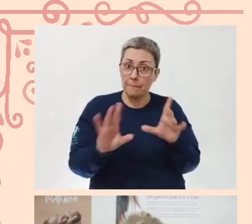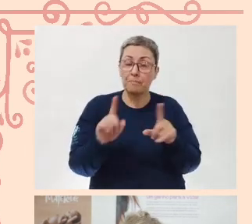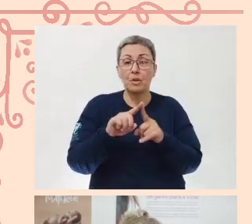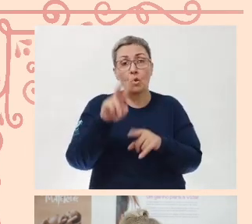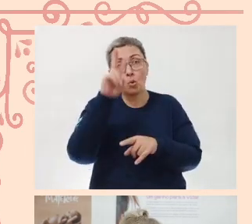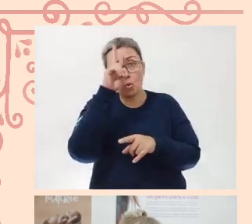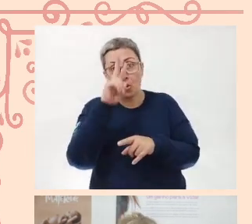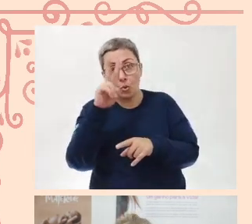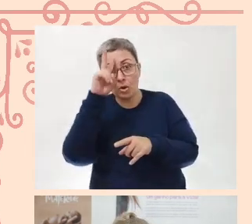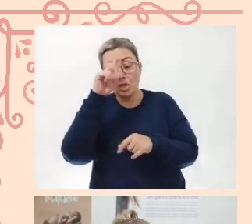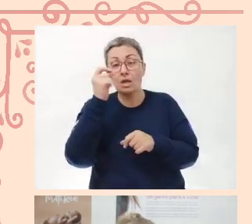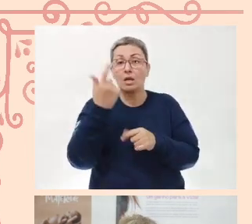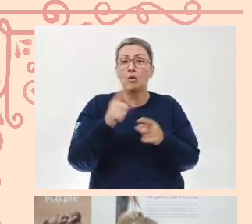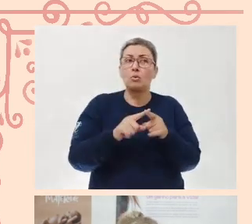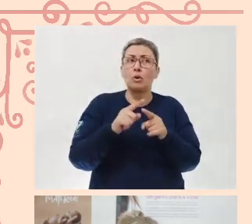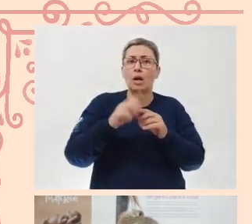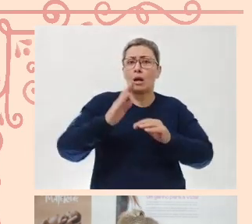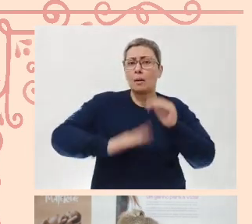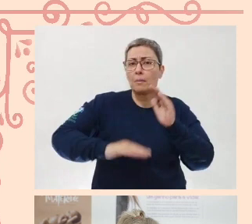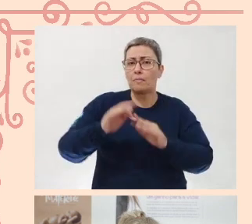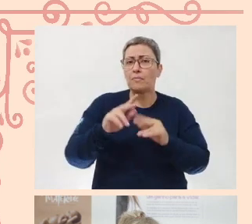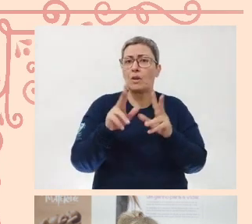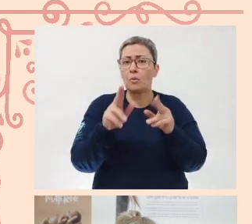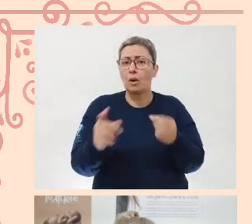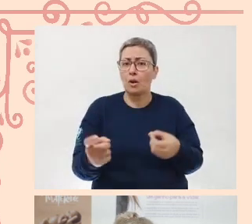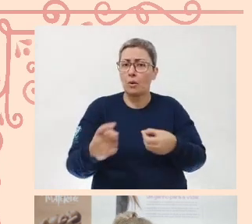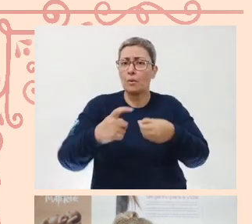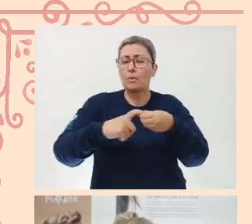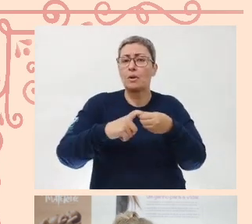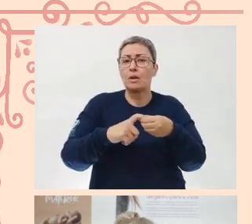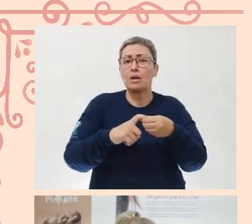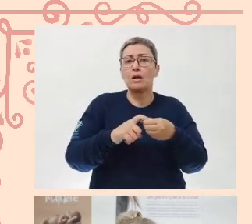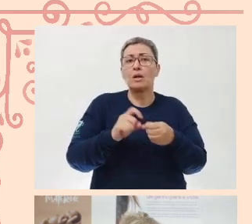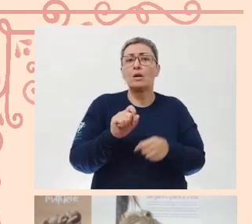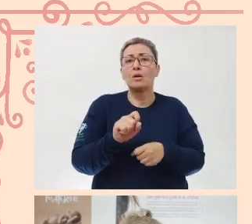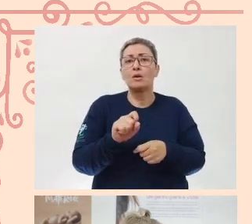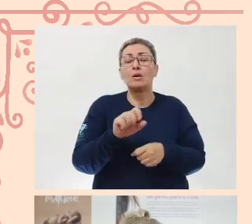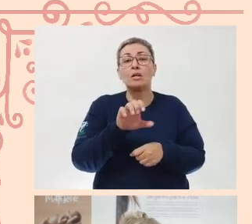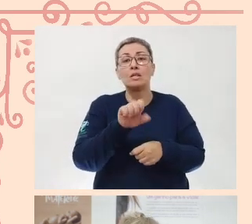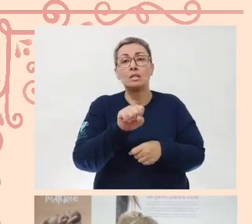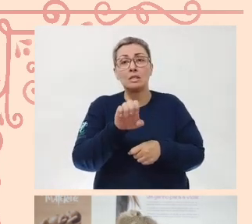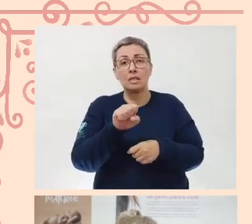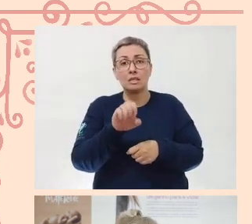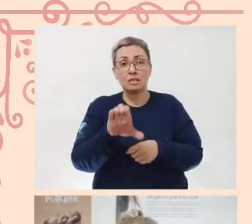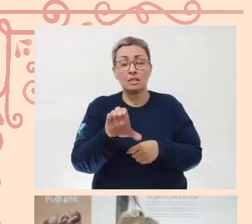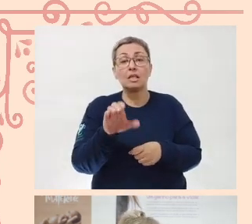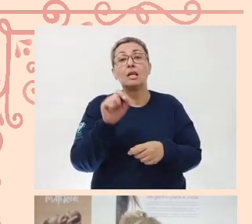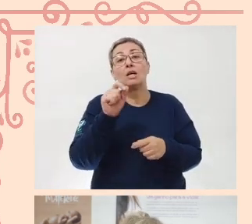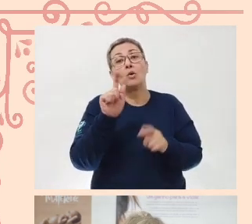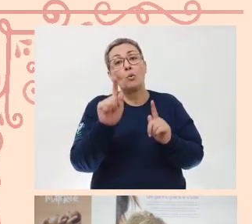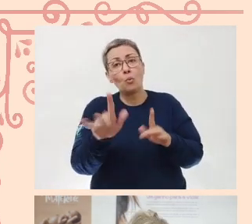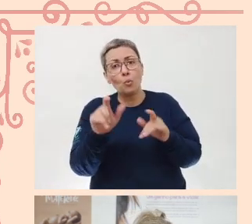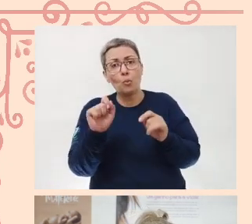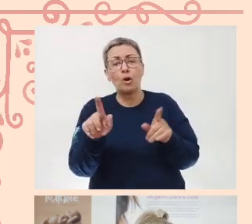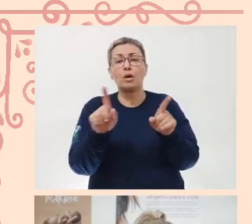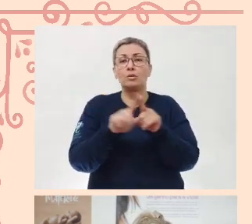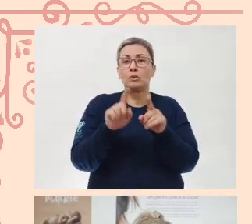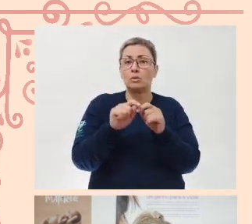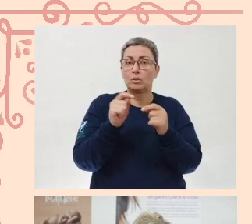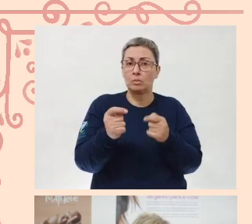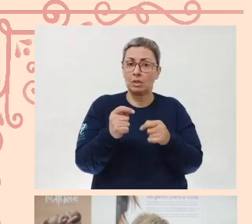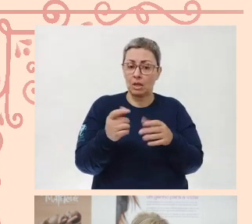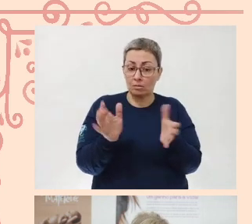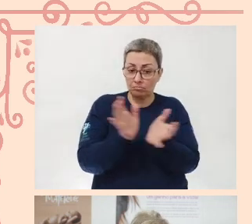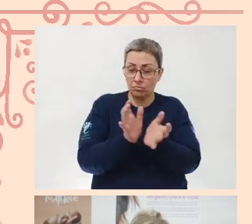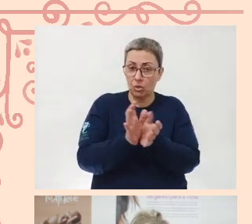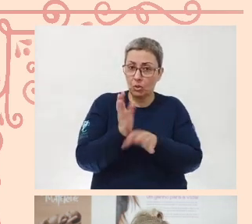nos permitiu lembrarmos de ações como a parceria com o SESC Guarulhos, onde a nossa